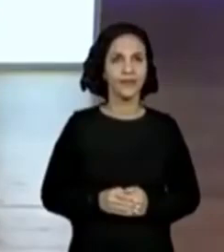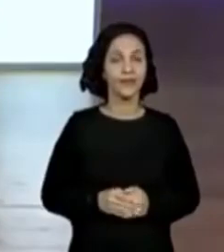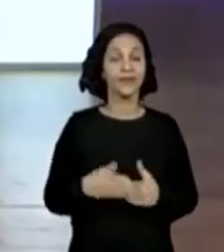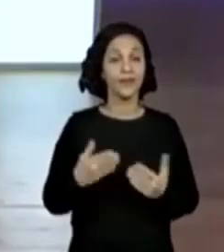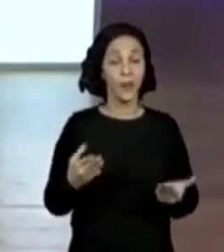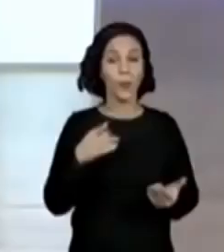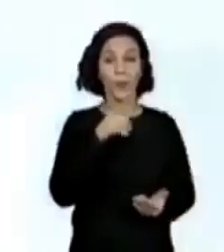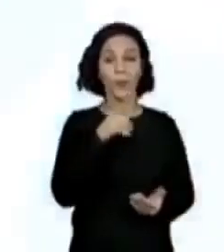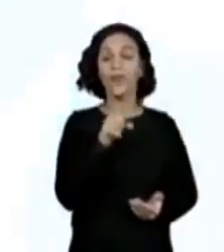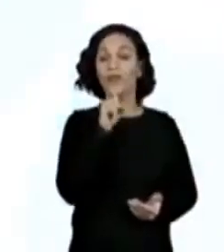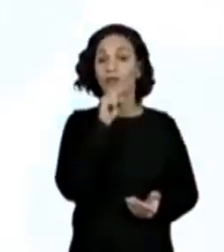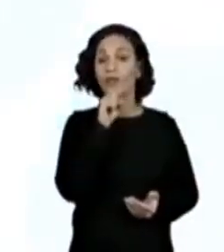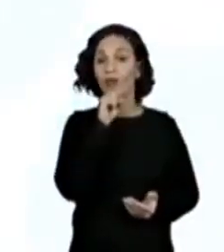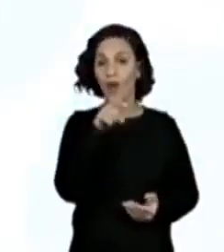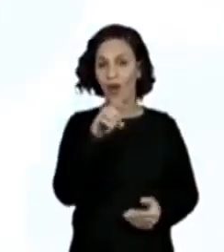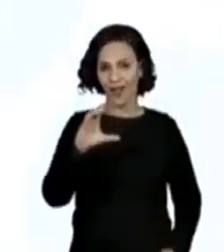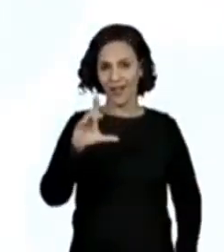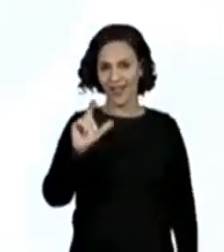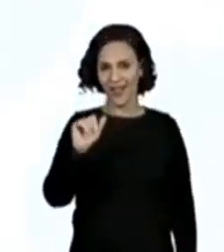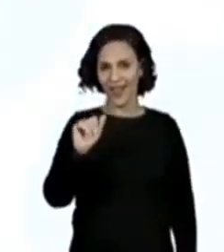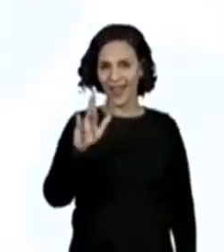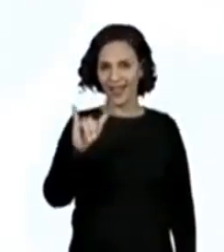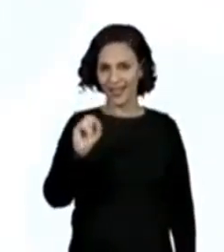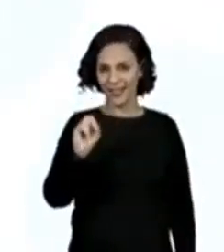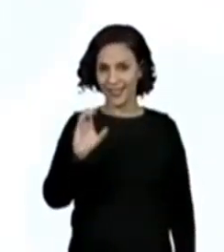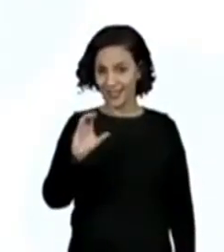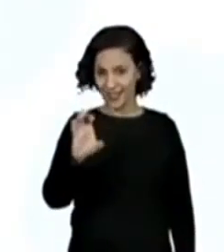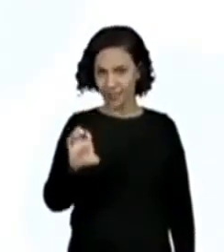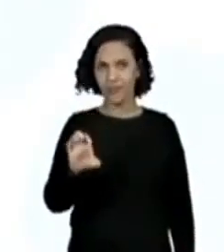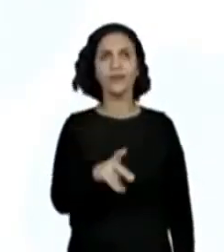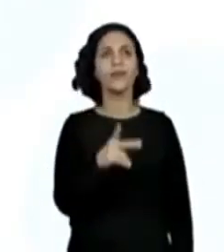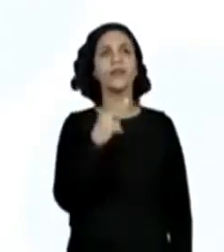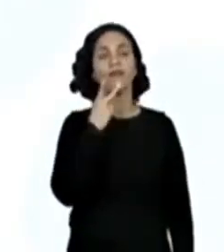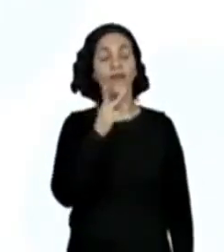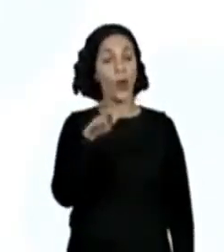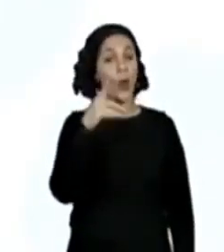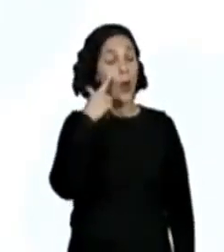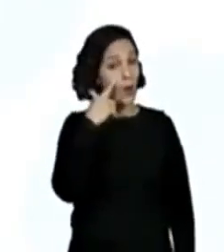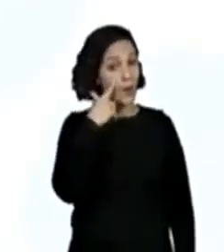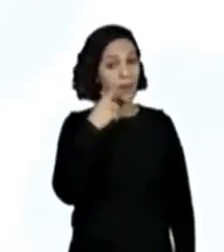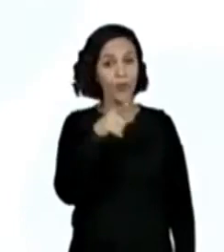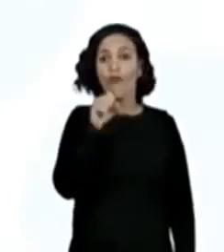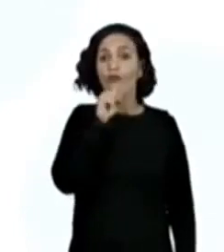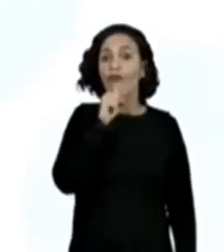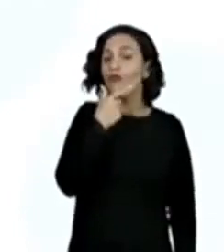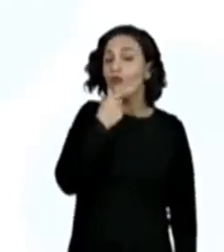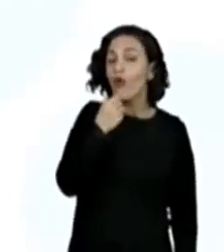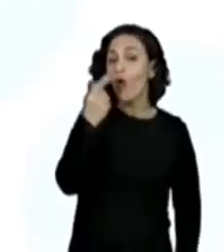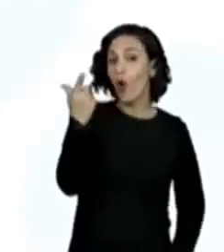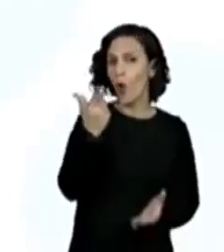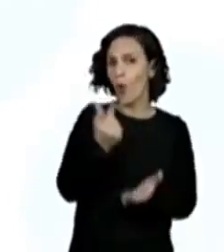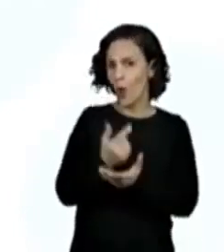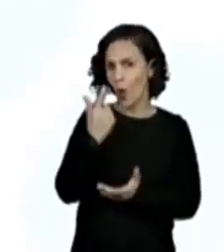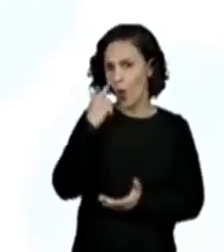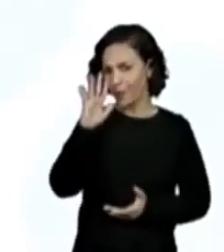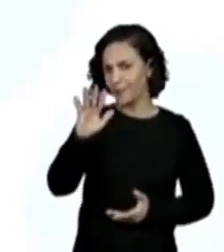A dona Clarice, que é a avó das crianças, disse para as crianças que o senhor José comprou, olha